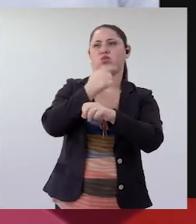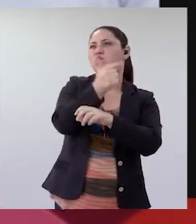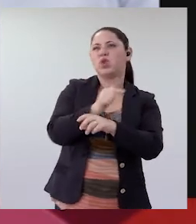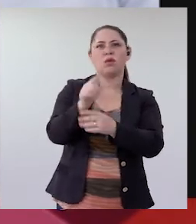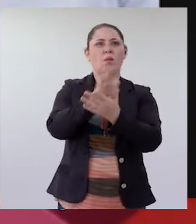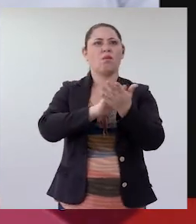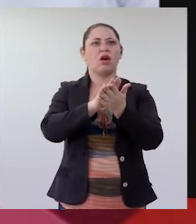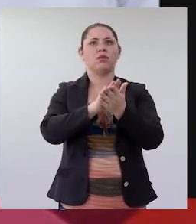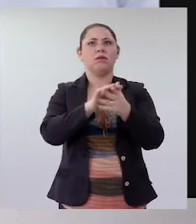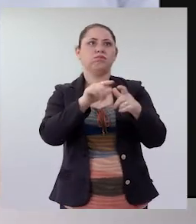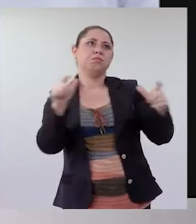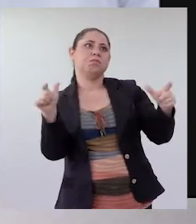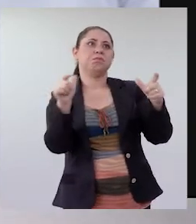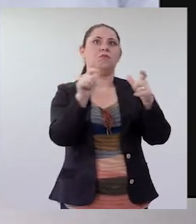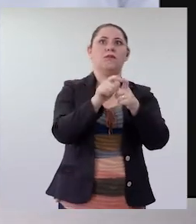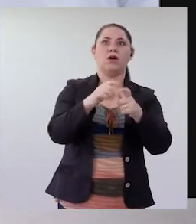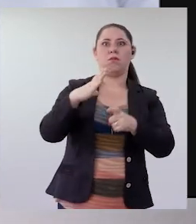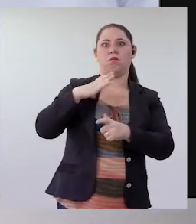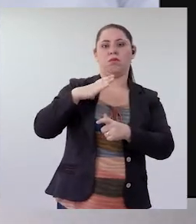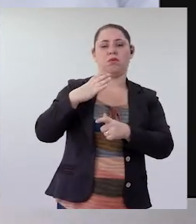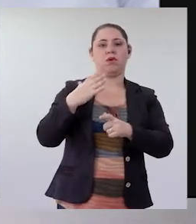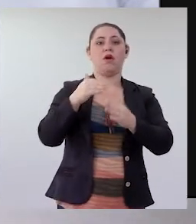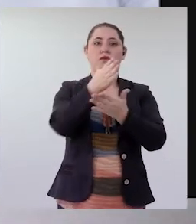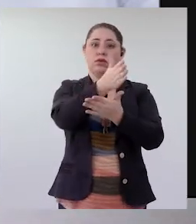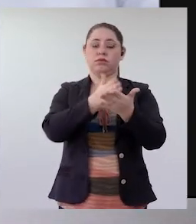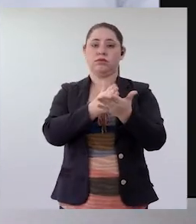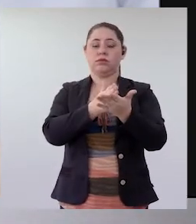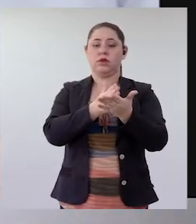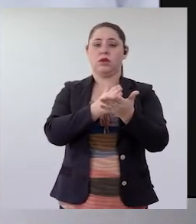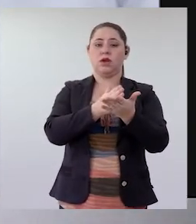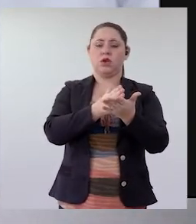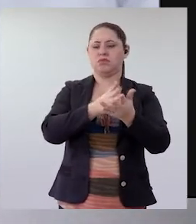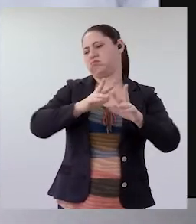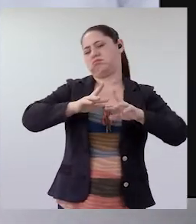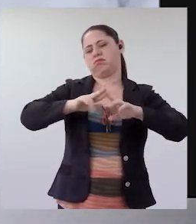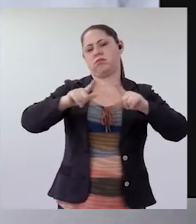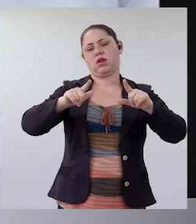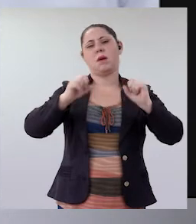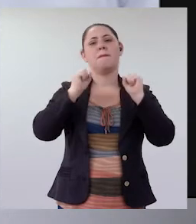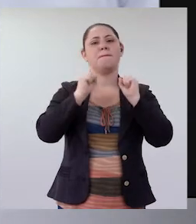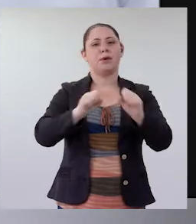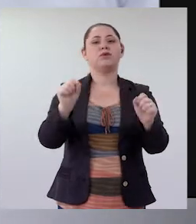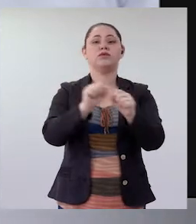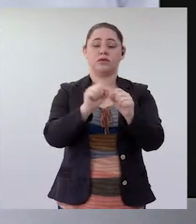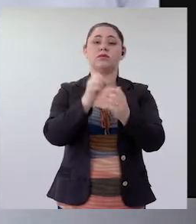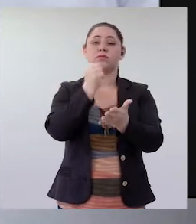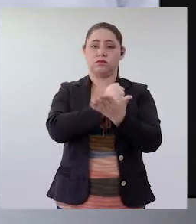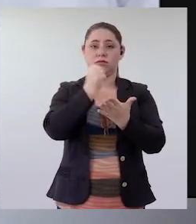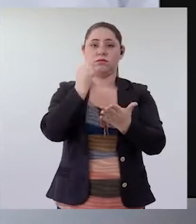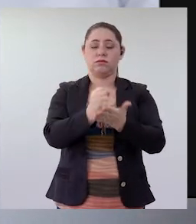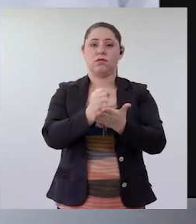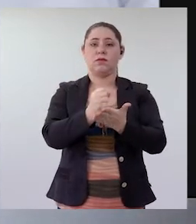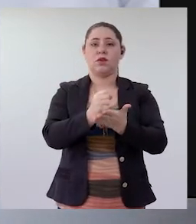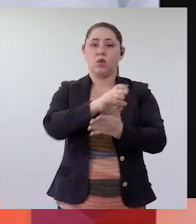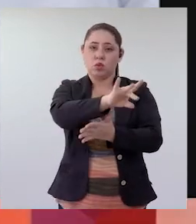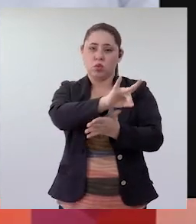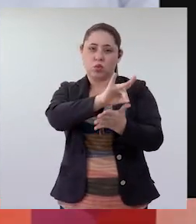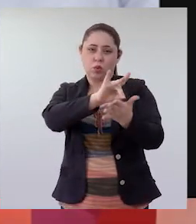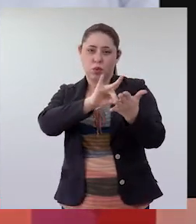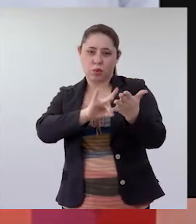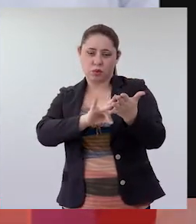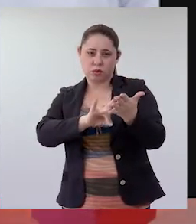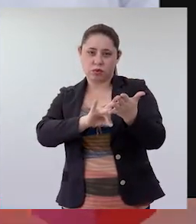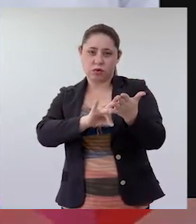patrimônio, se o patrimônio é pequeno ou grande, se vão ou não fazer a partilha, tudo isso é indiferente, pode ser feito no cartório, e esse documento,